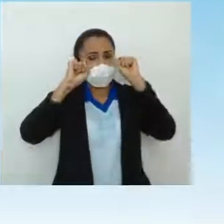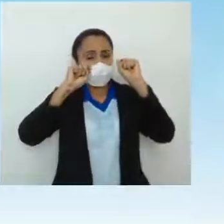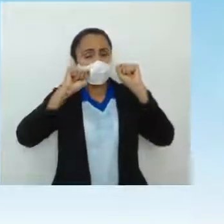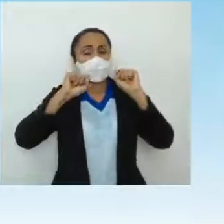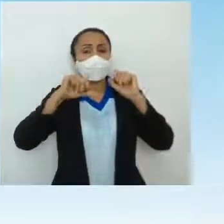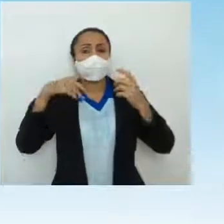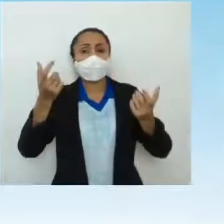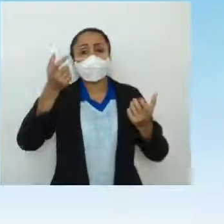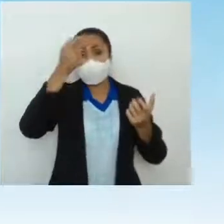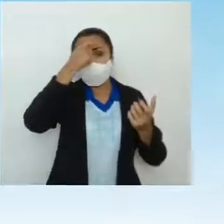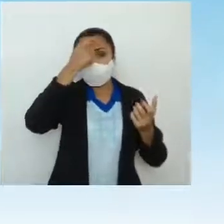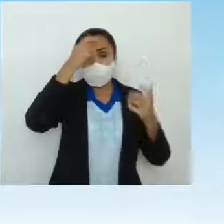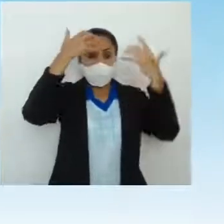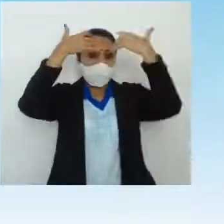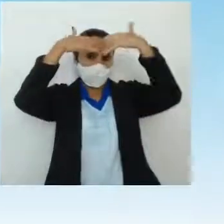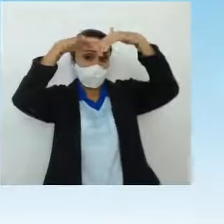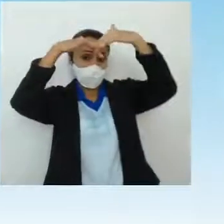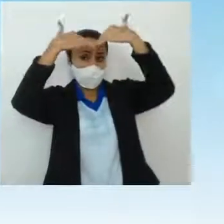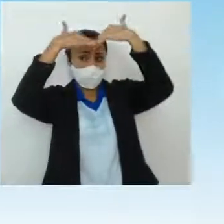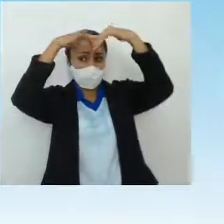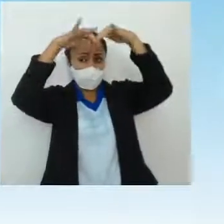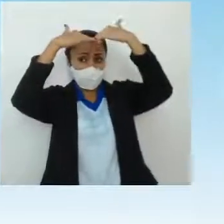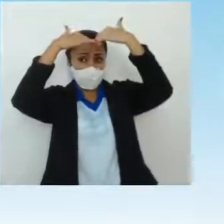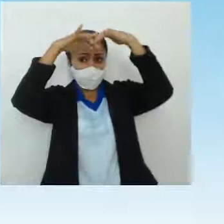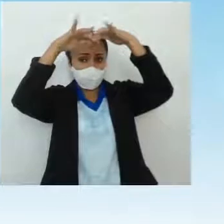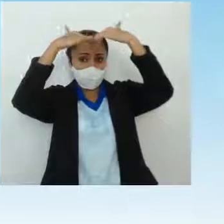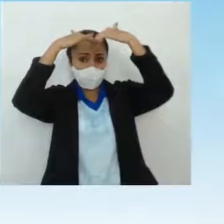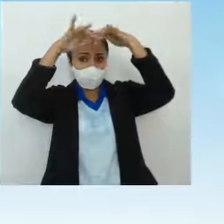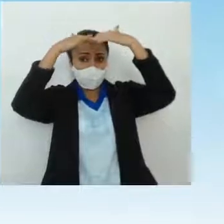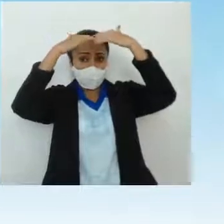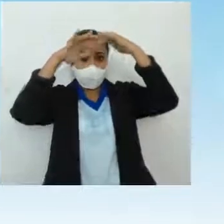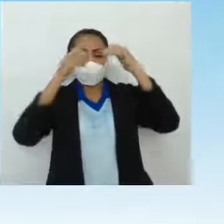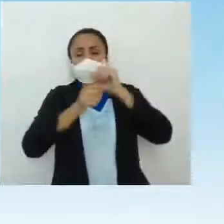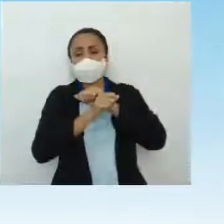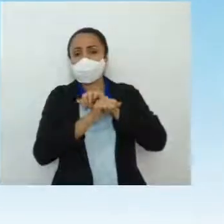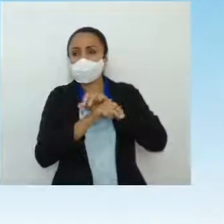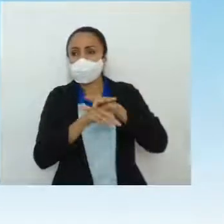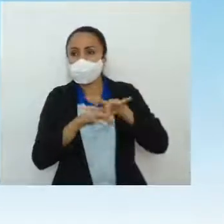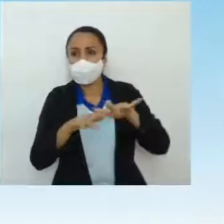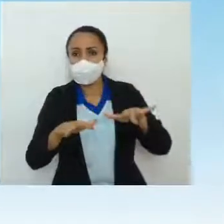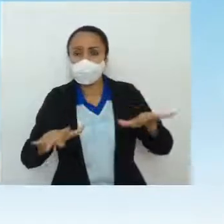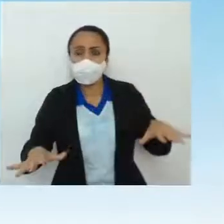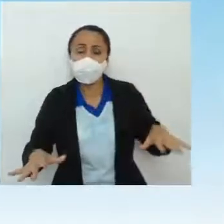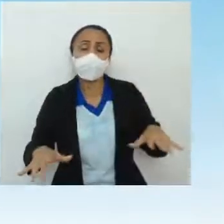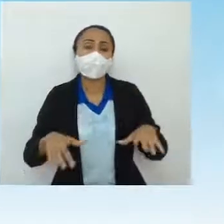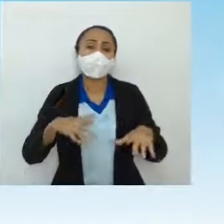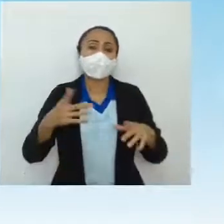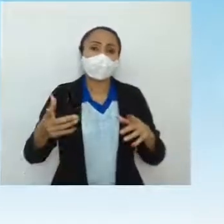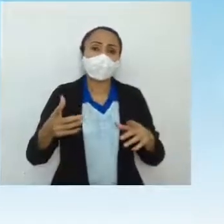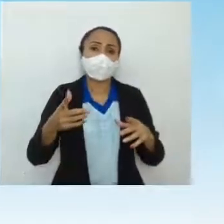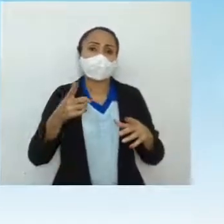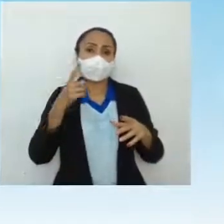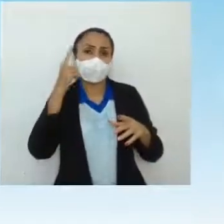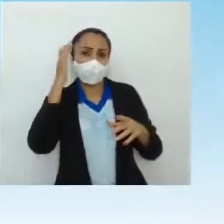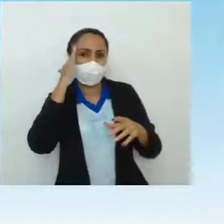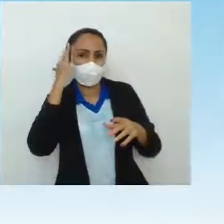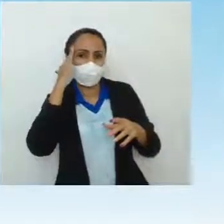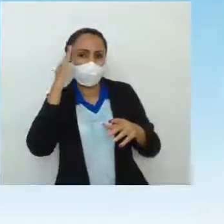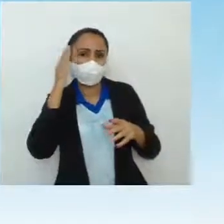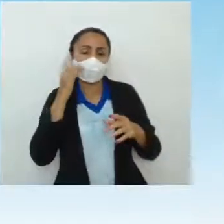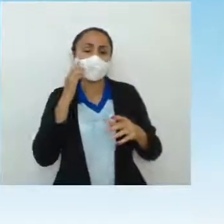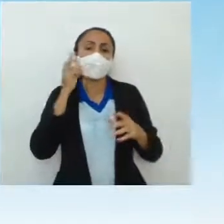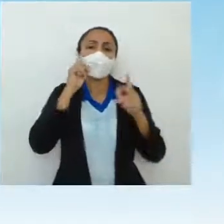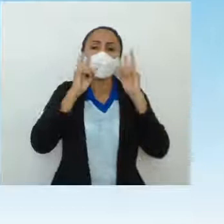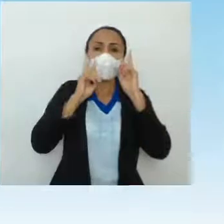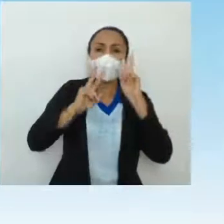pelo nosso cérebro, que vai engendrar uma imagem tridimensional e única. No olho vai